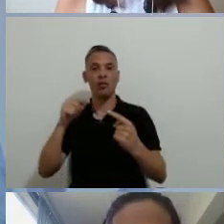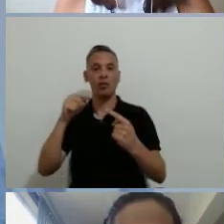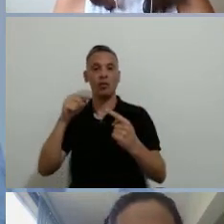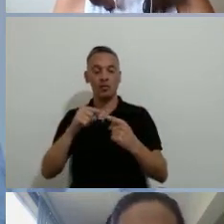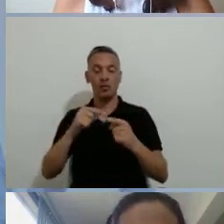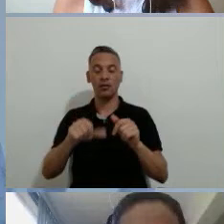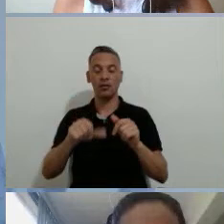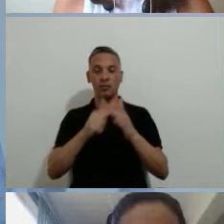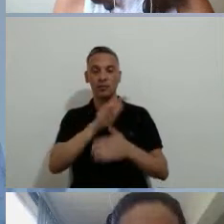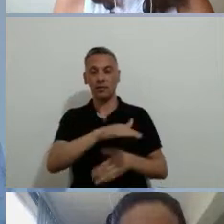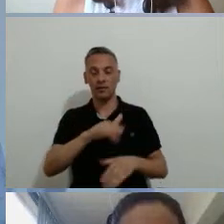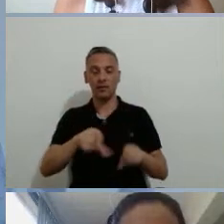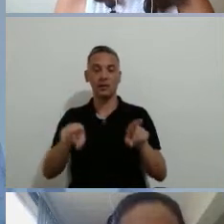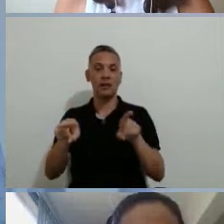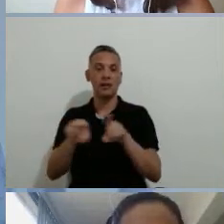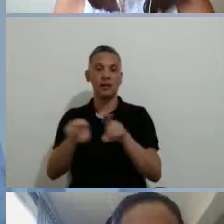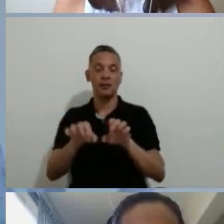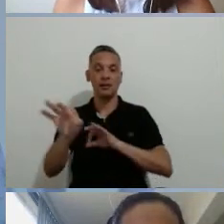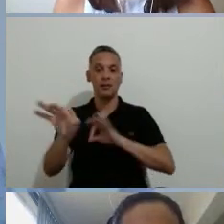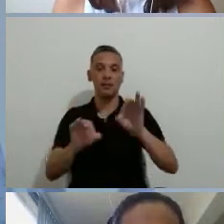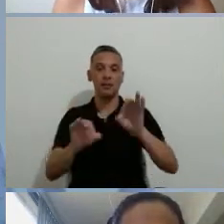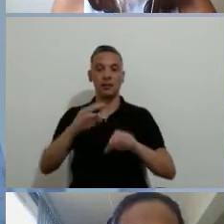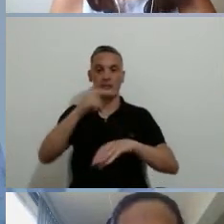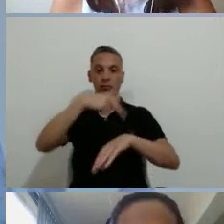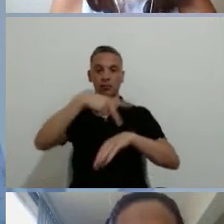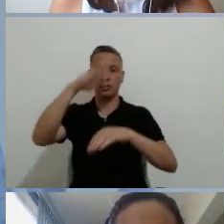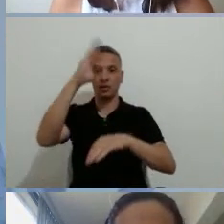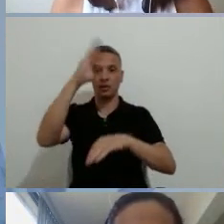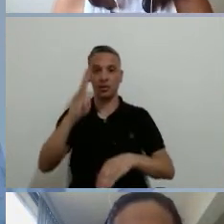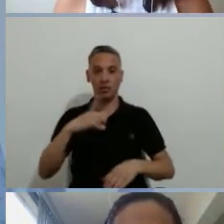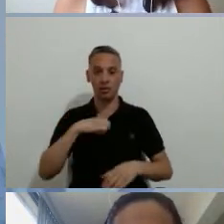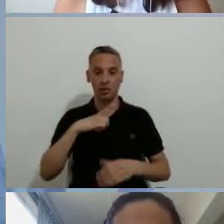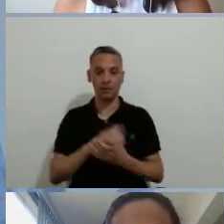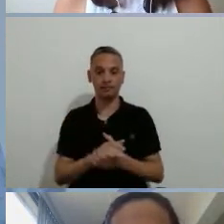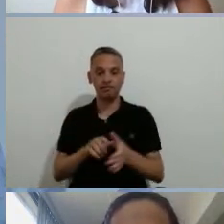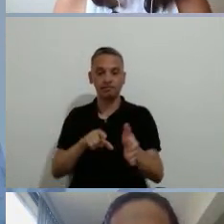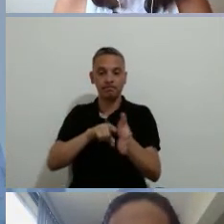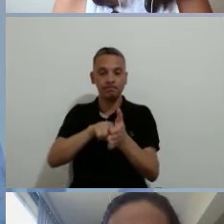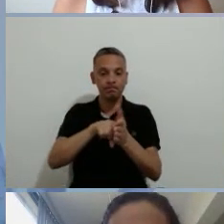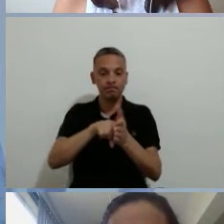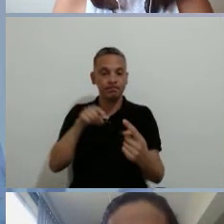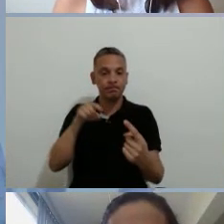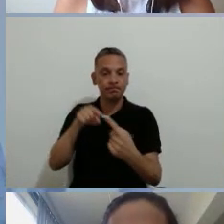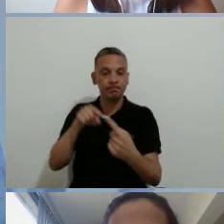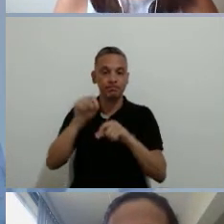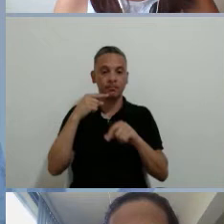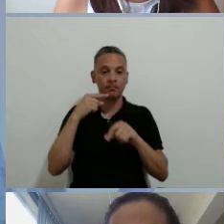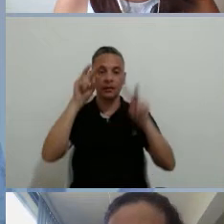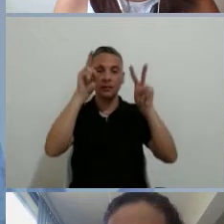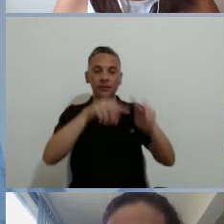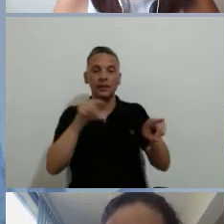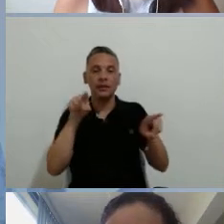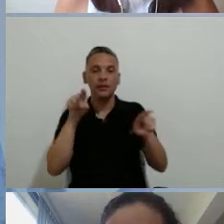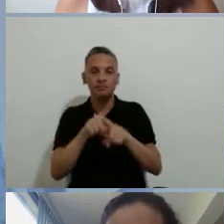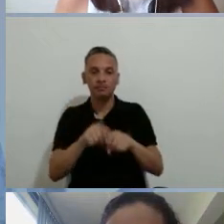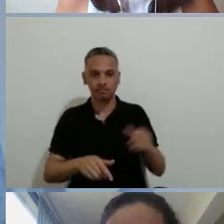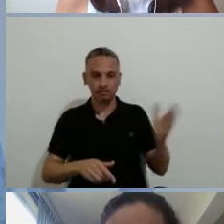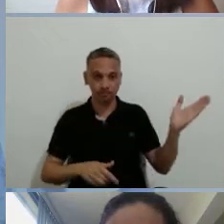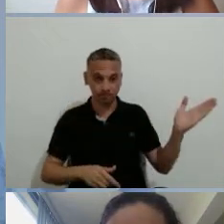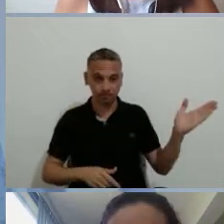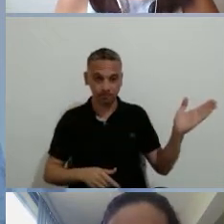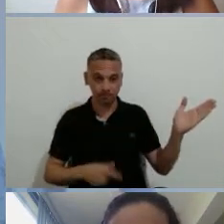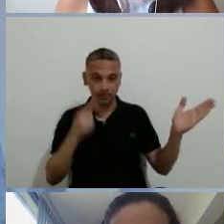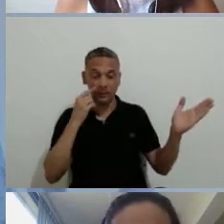e também no Plano Nacional. Essa pesquisa, ela trouxe o olhar para aspectos importantes na elaboração